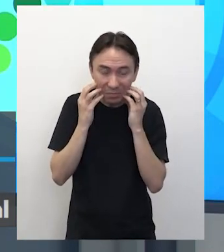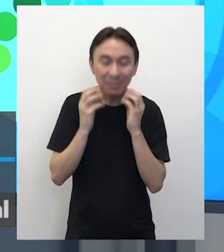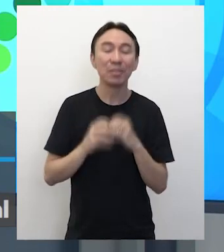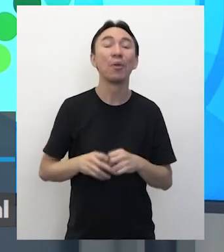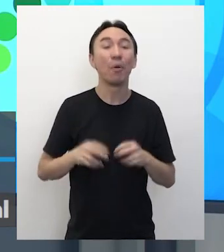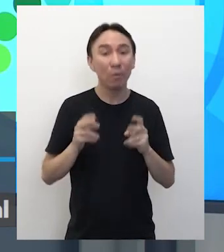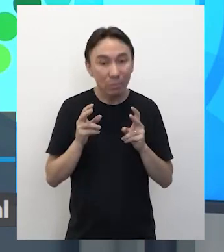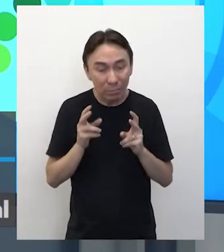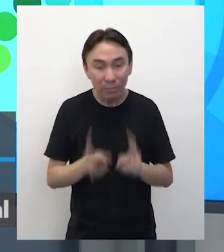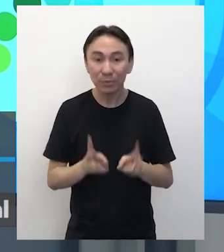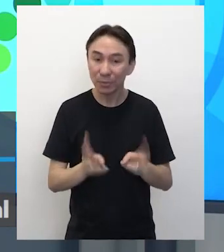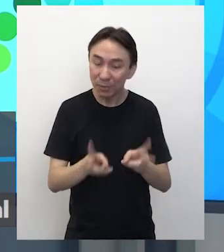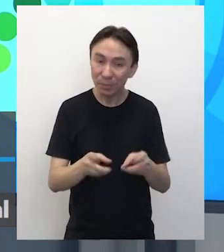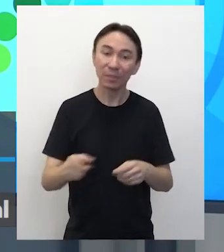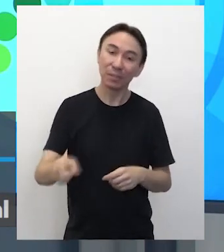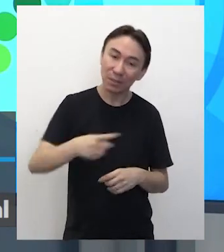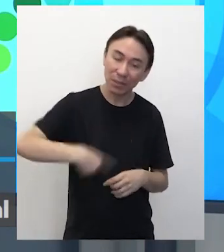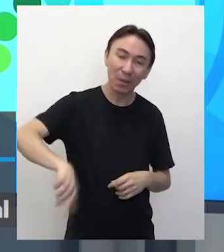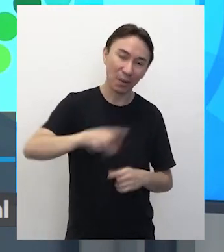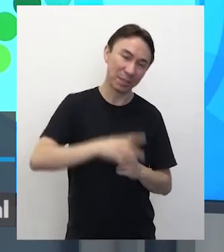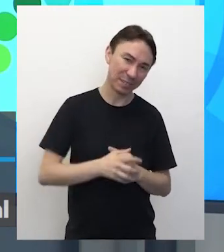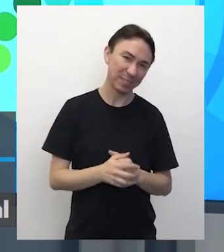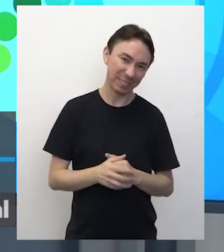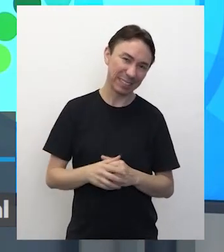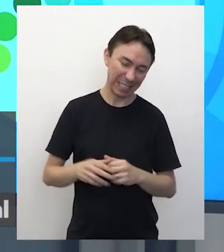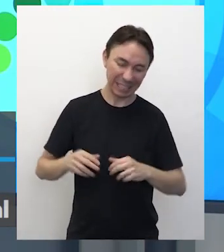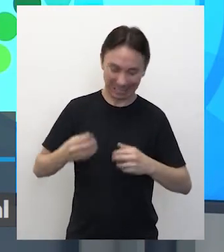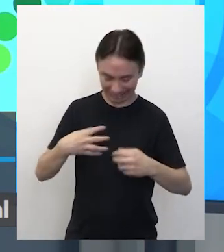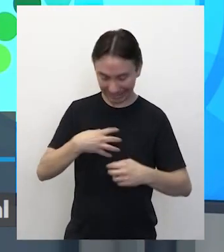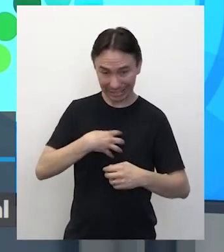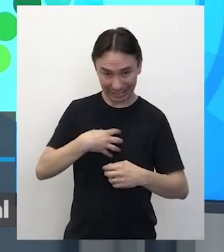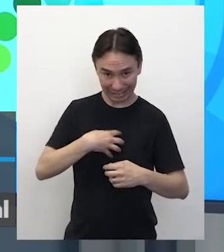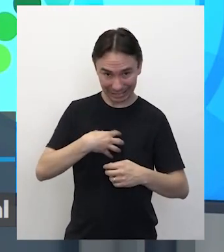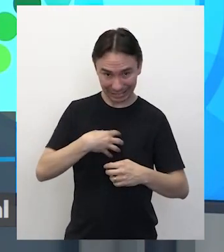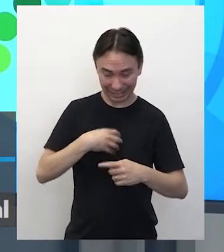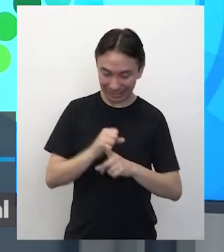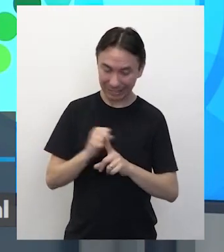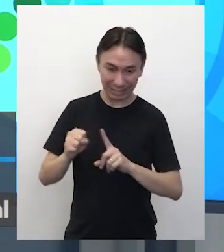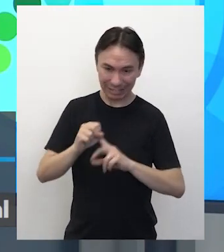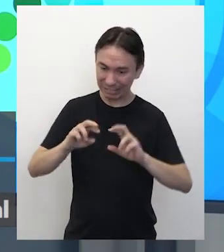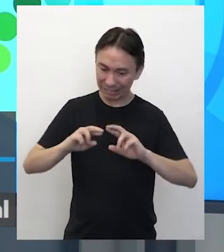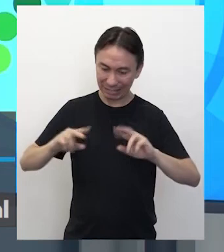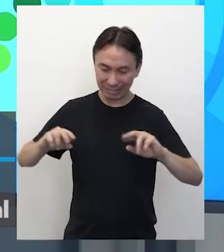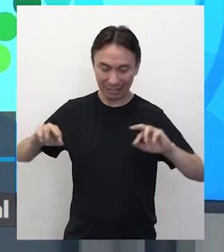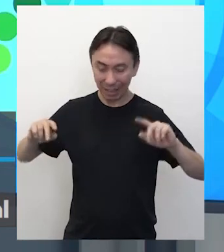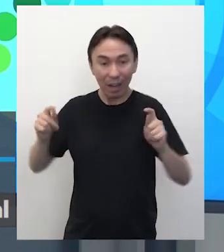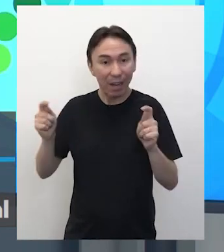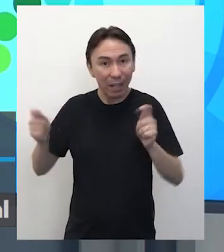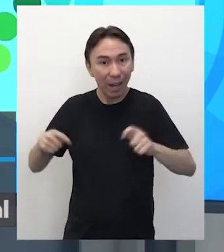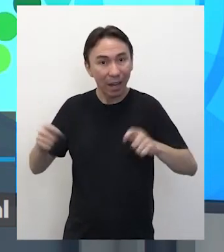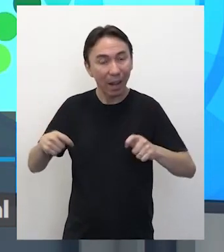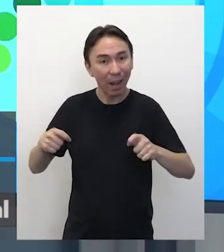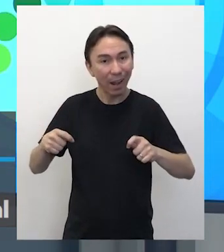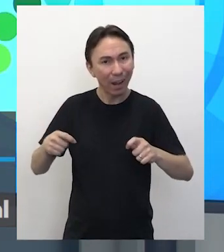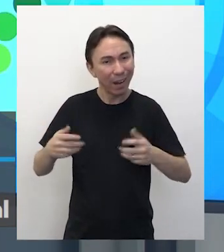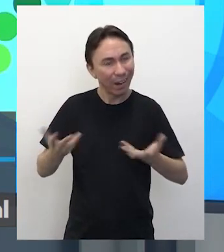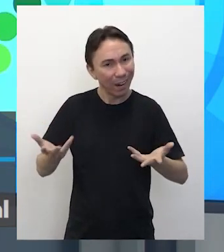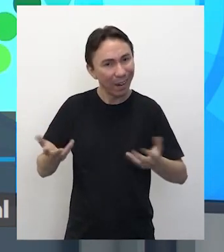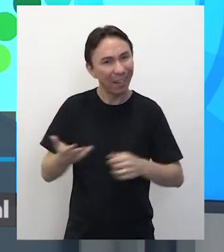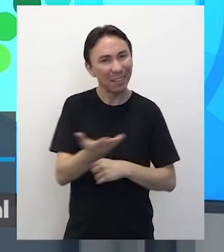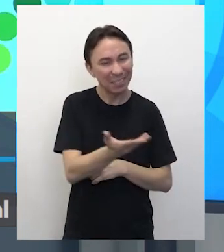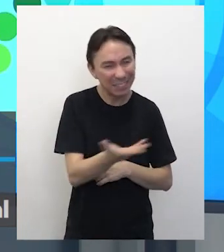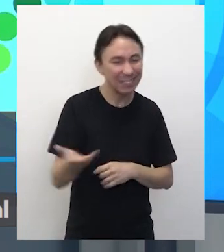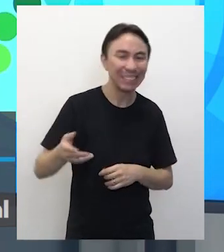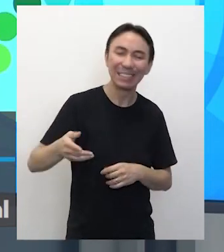exercitando e contando com as nossas competências socioemocionais, só para a gente ver como que elas são tão importantes na nossa vida,